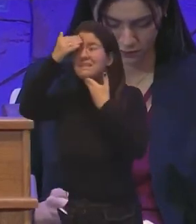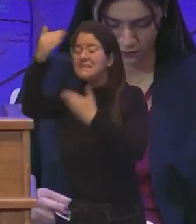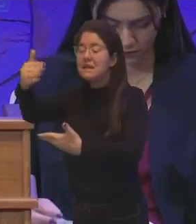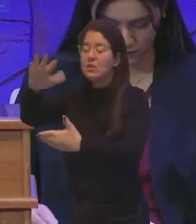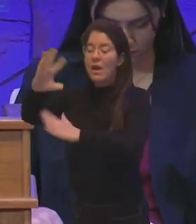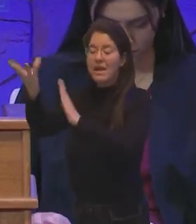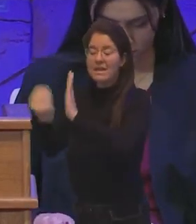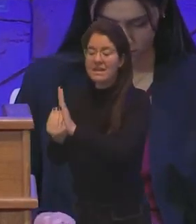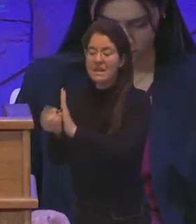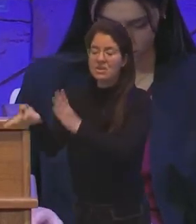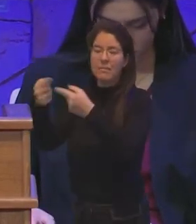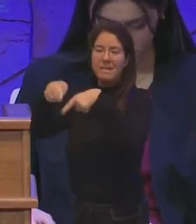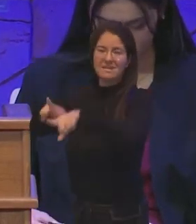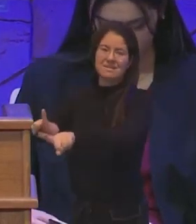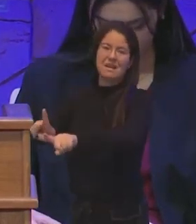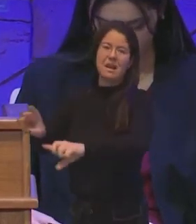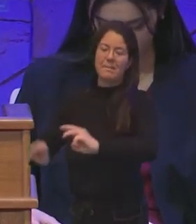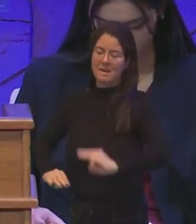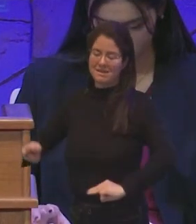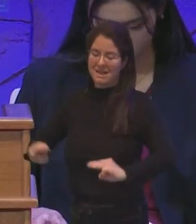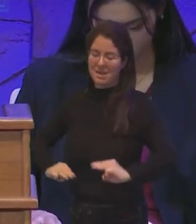seu ministério.